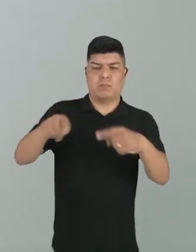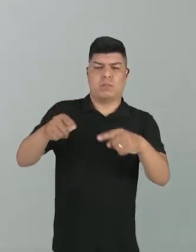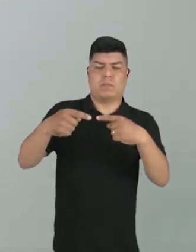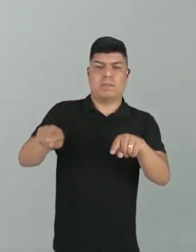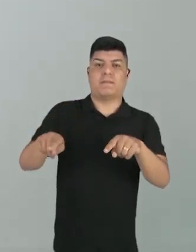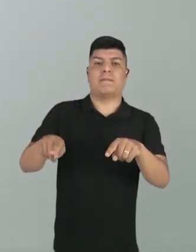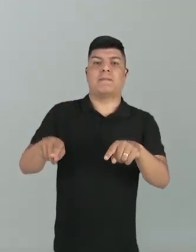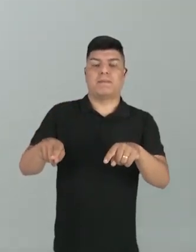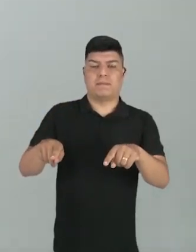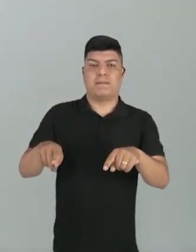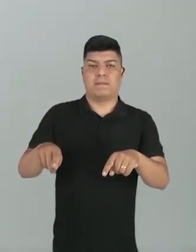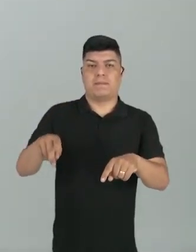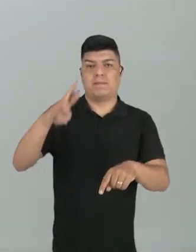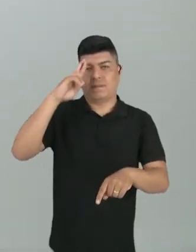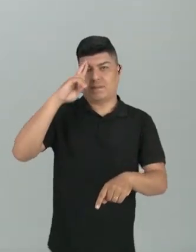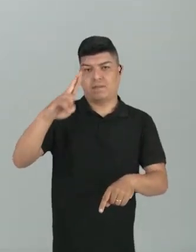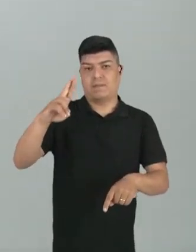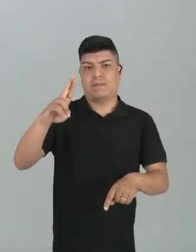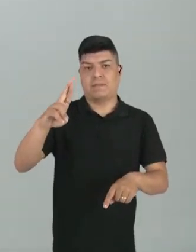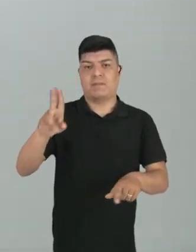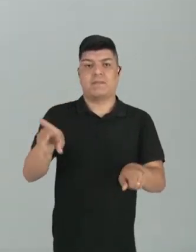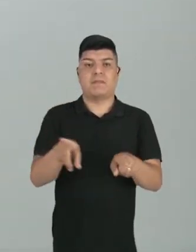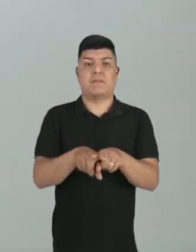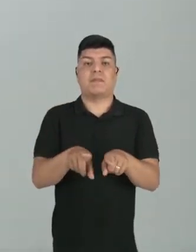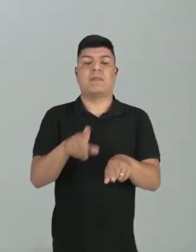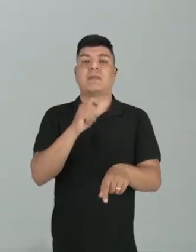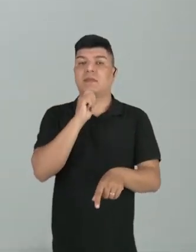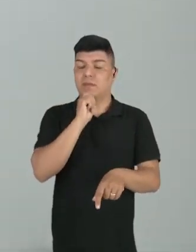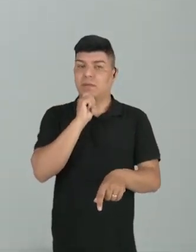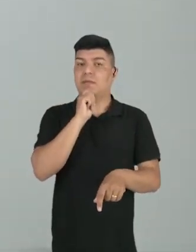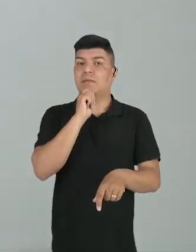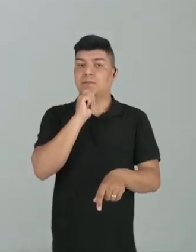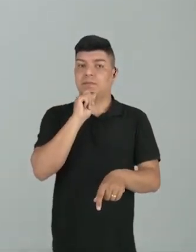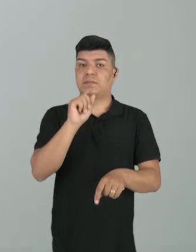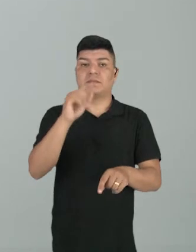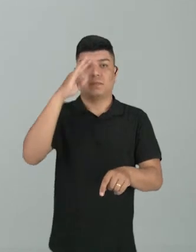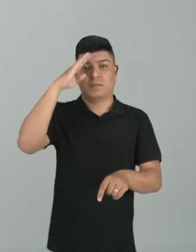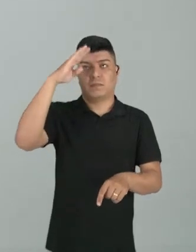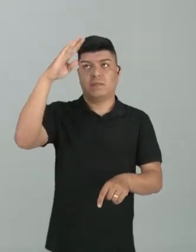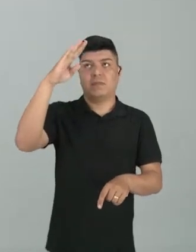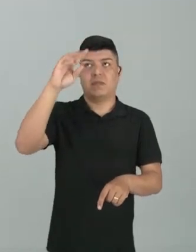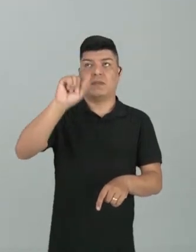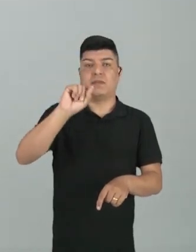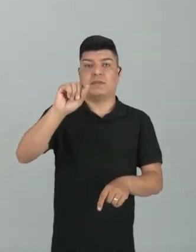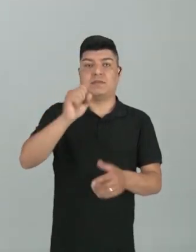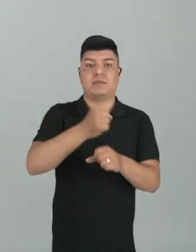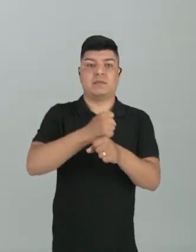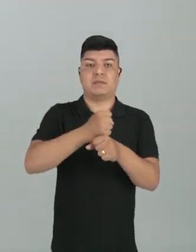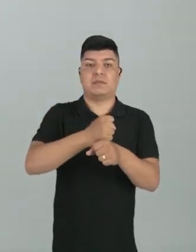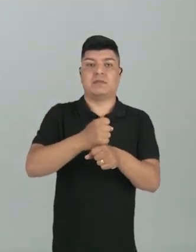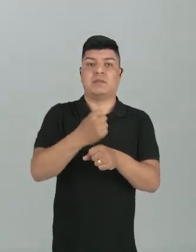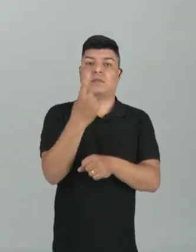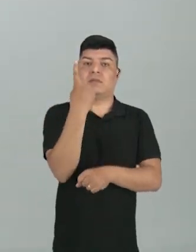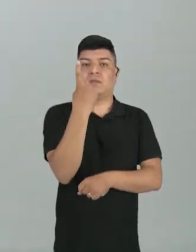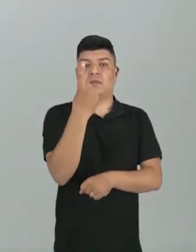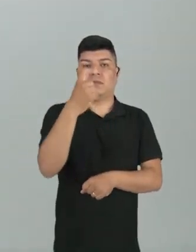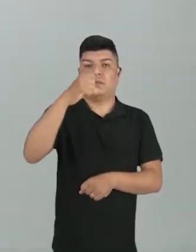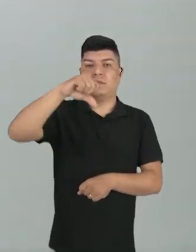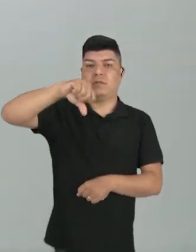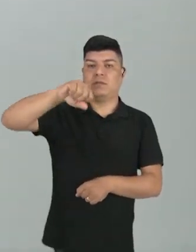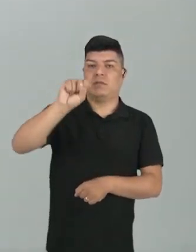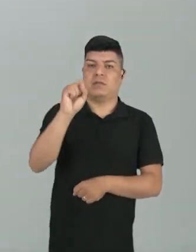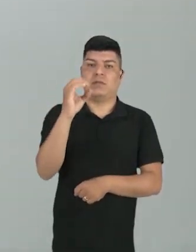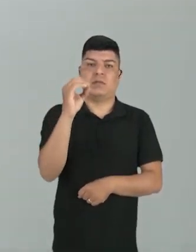do patronato. E ainda levando em consideração que, principalmente na década de